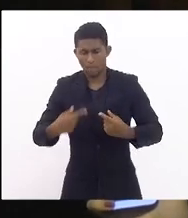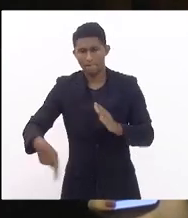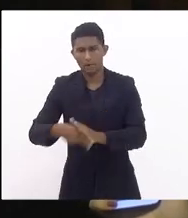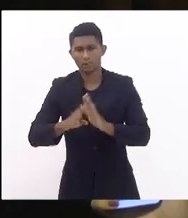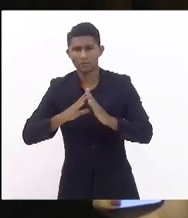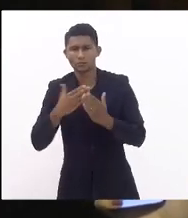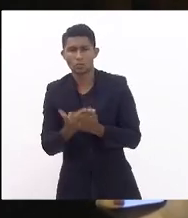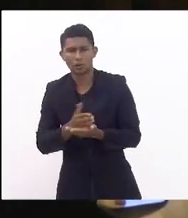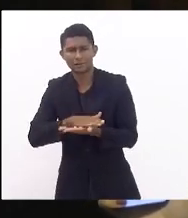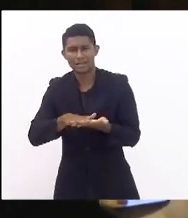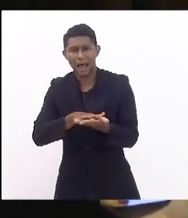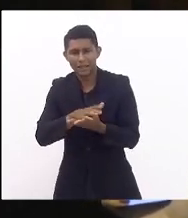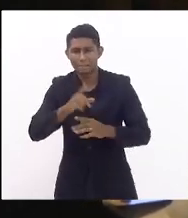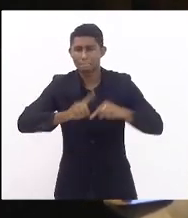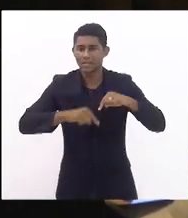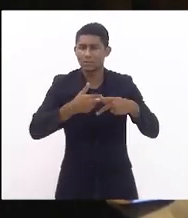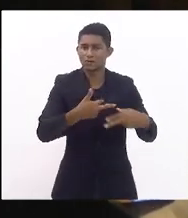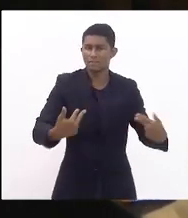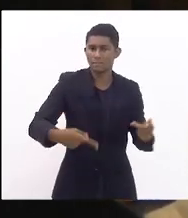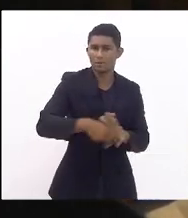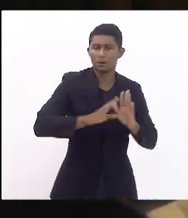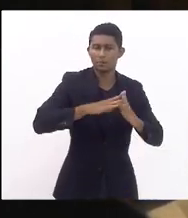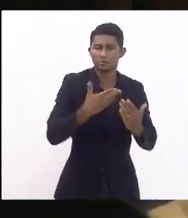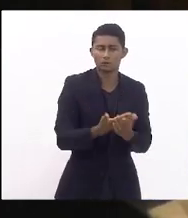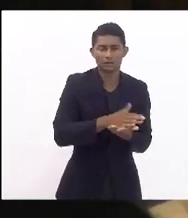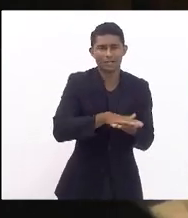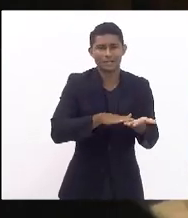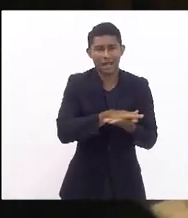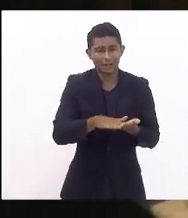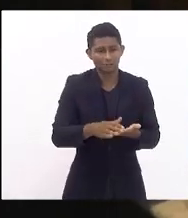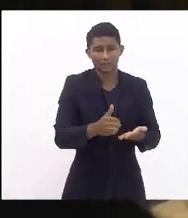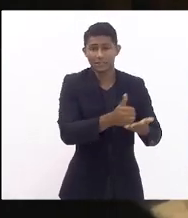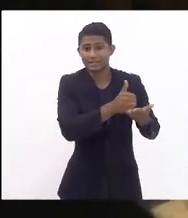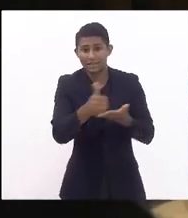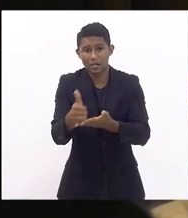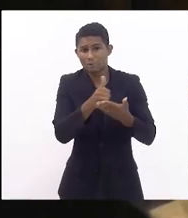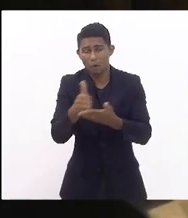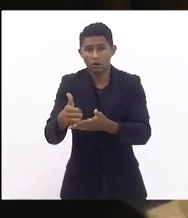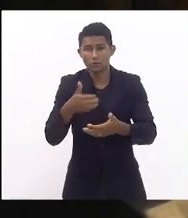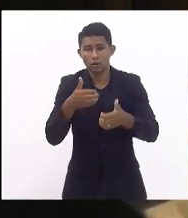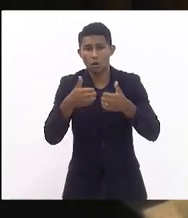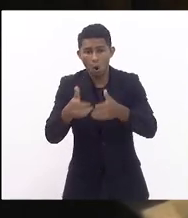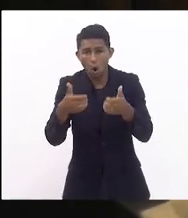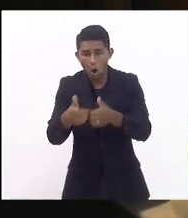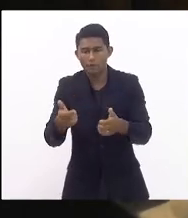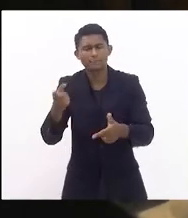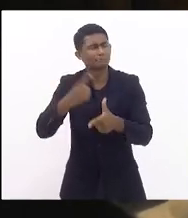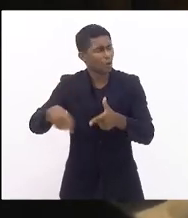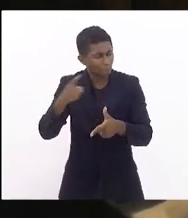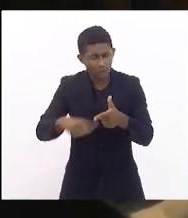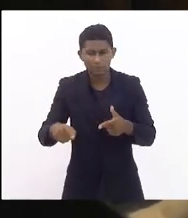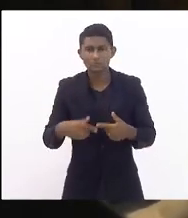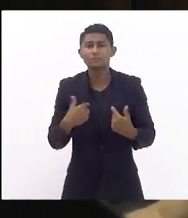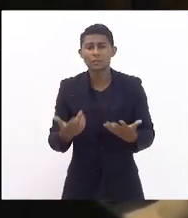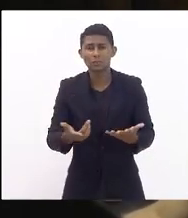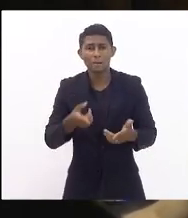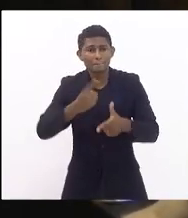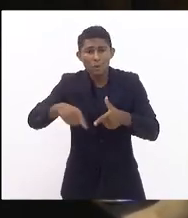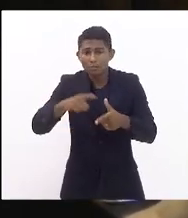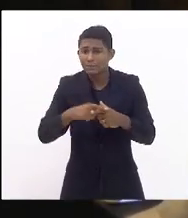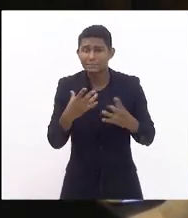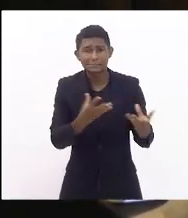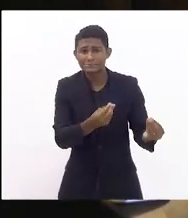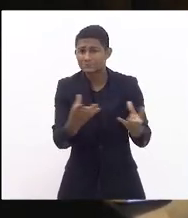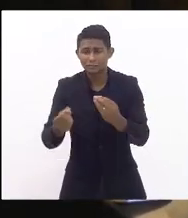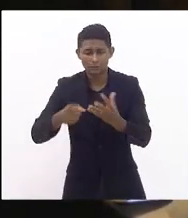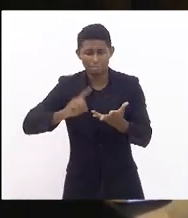escolares, temos problemas nos transportes escolares, ou seja, inúmeros problemas, mas o prefeito